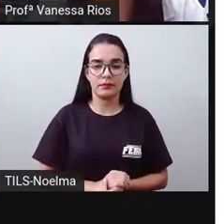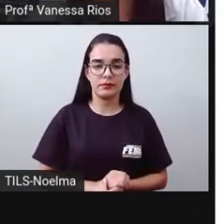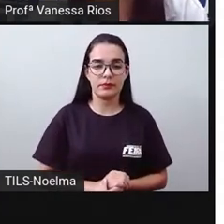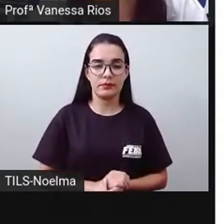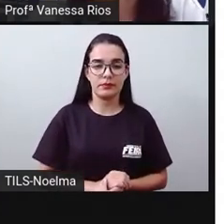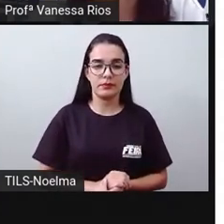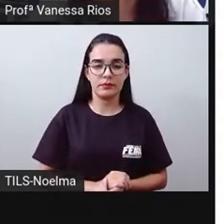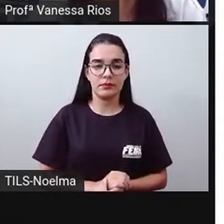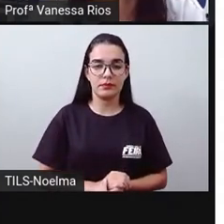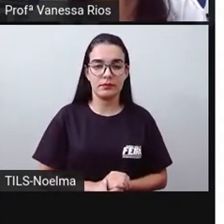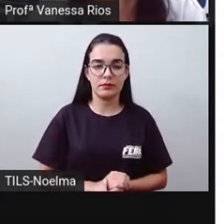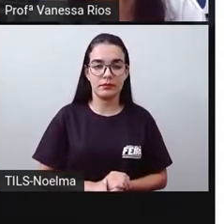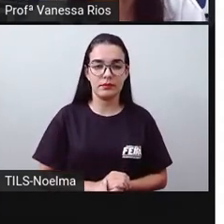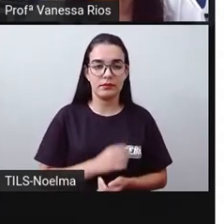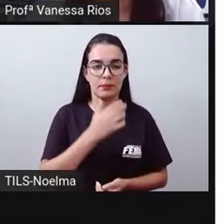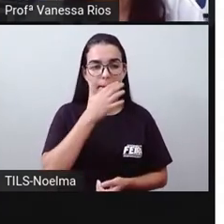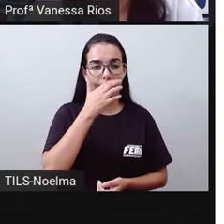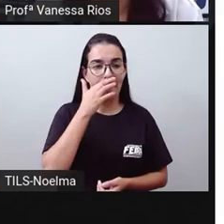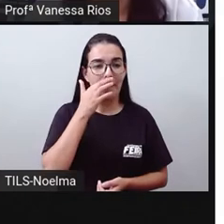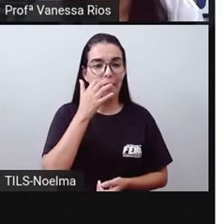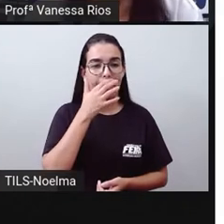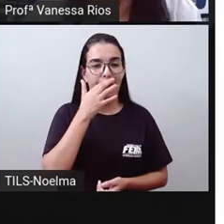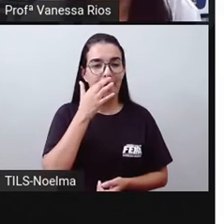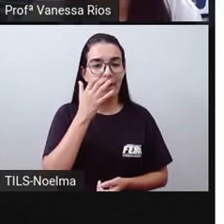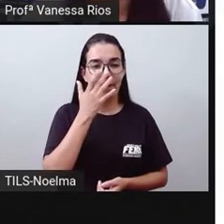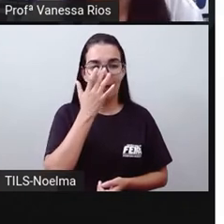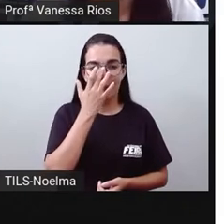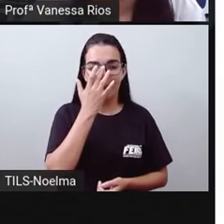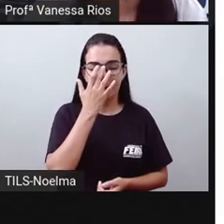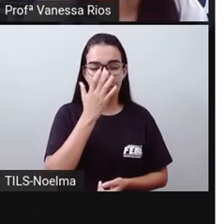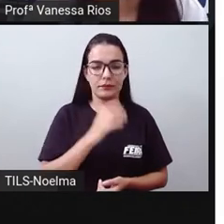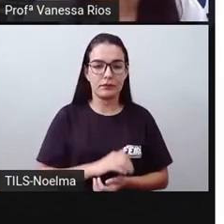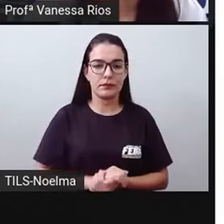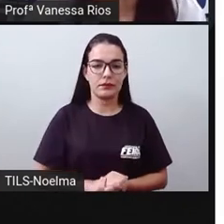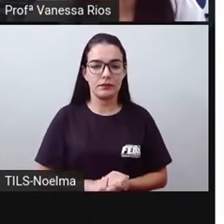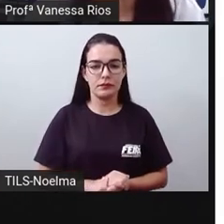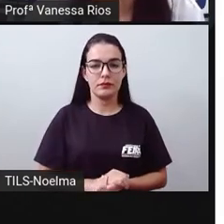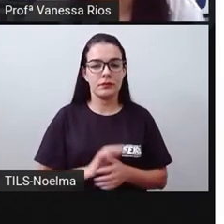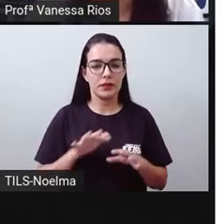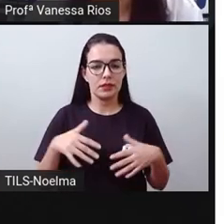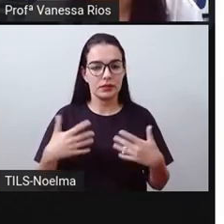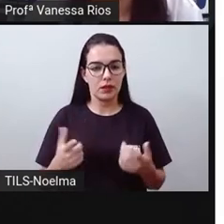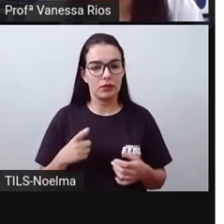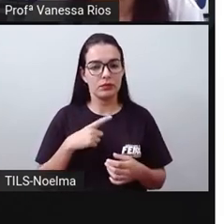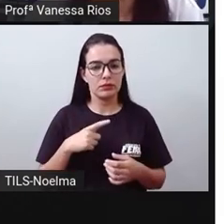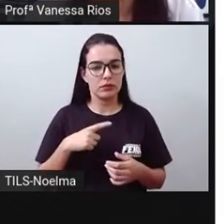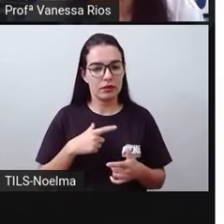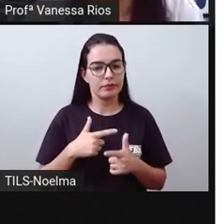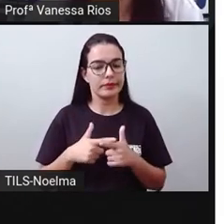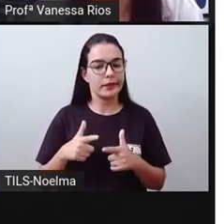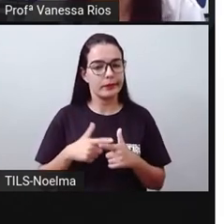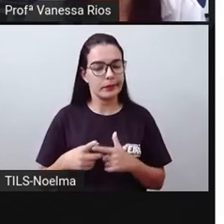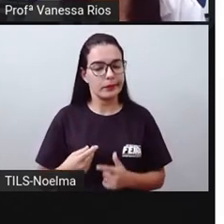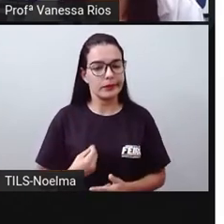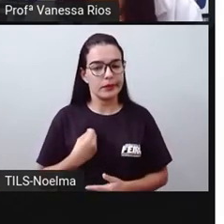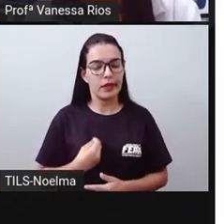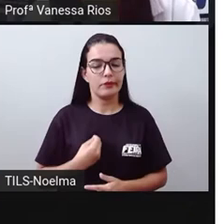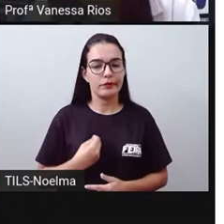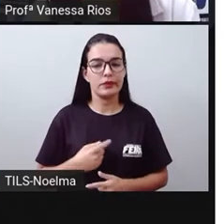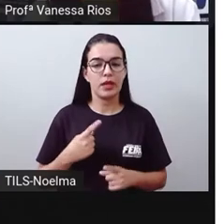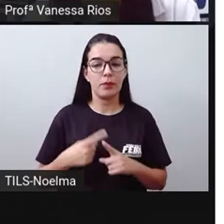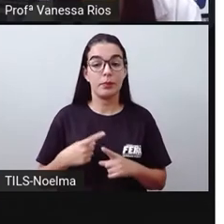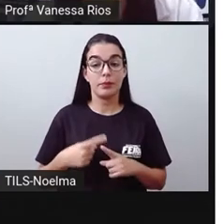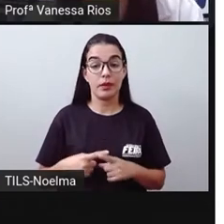não tem, às vezes, necessidade nenhuma. E isso acaba interferindo em nossa vida, não só em relação